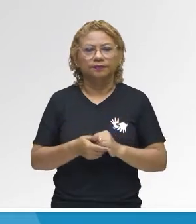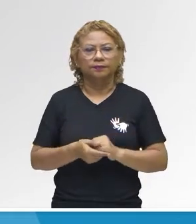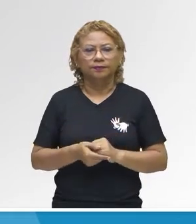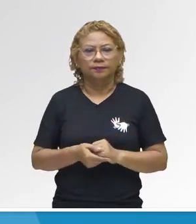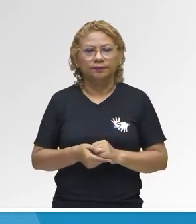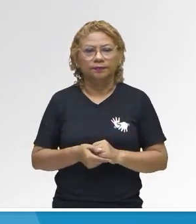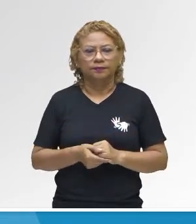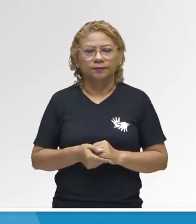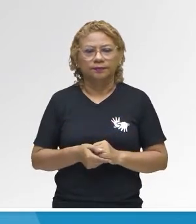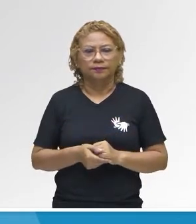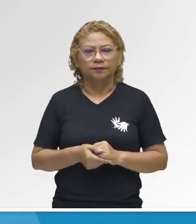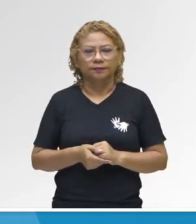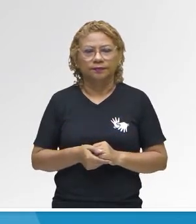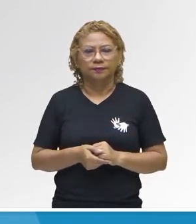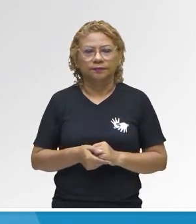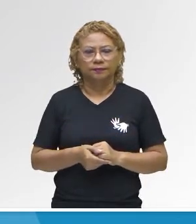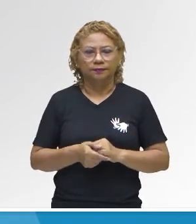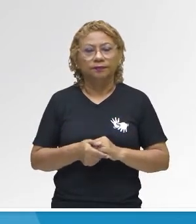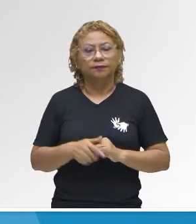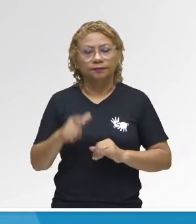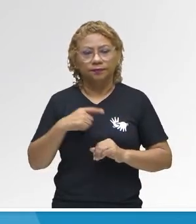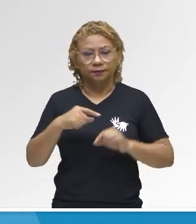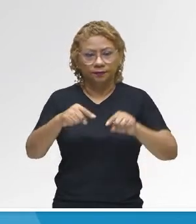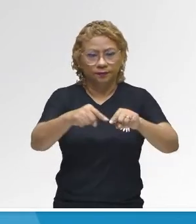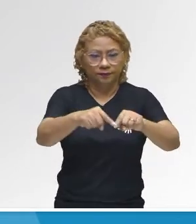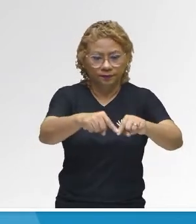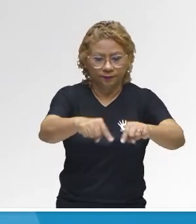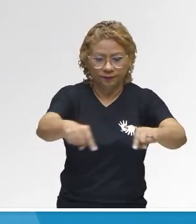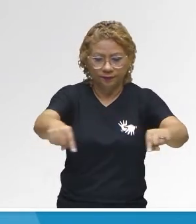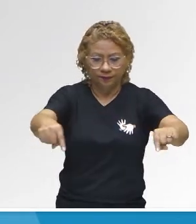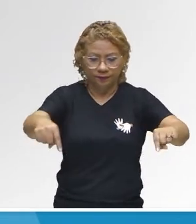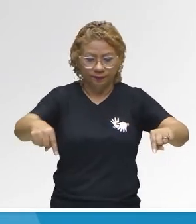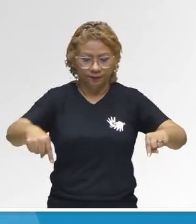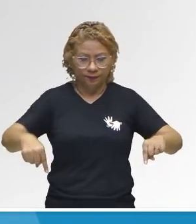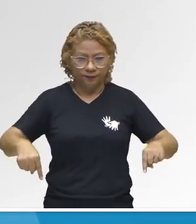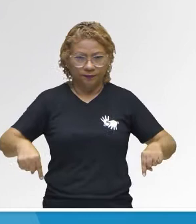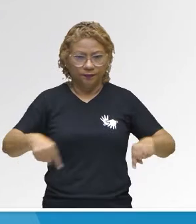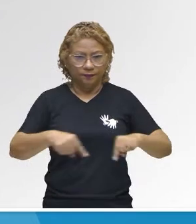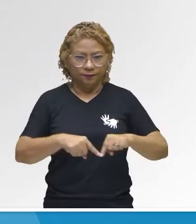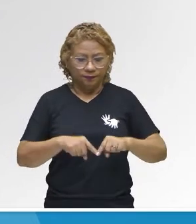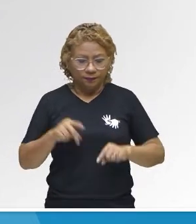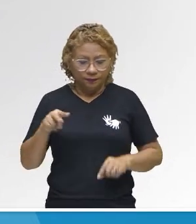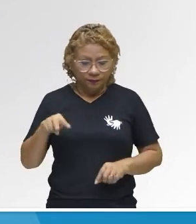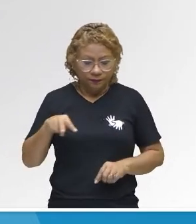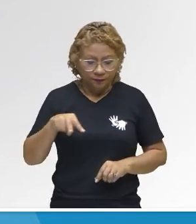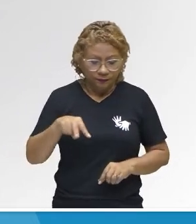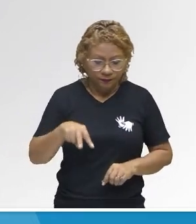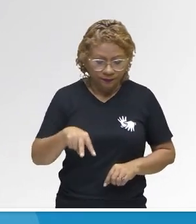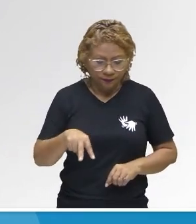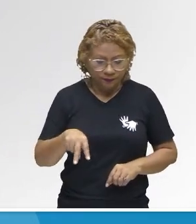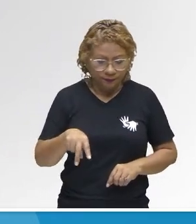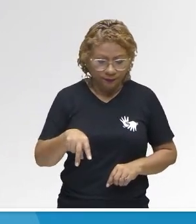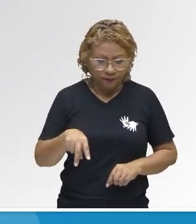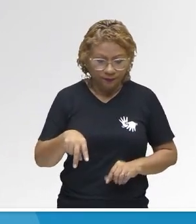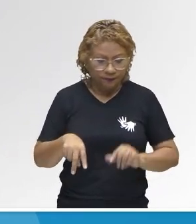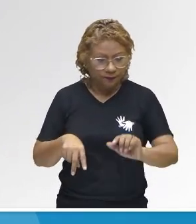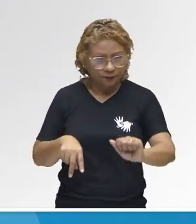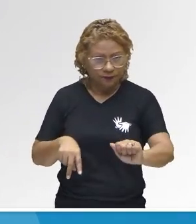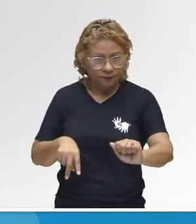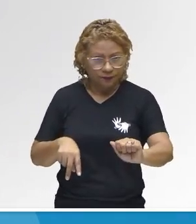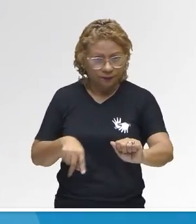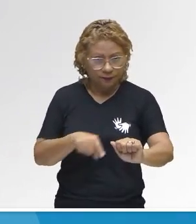Nós temos aqui uma reta, um segmento de reta, na verdade, né? Segmento de reta que vai do ponto